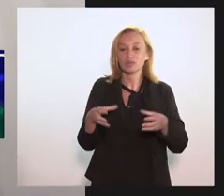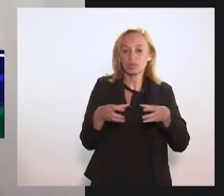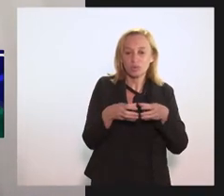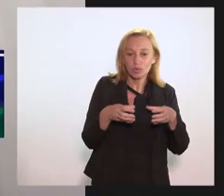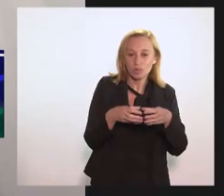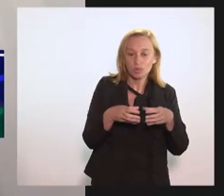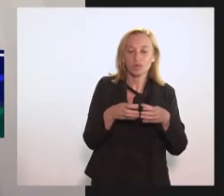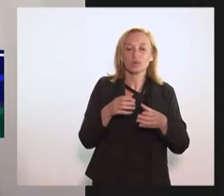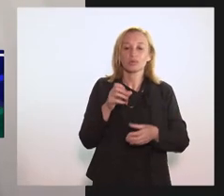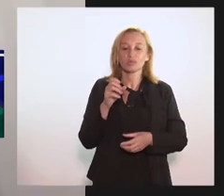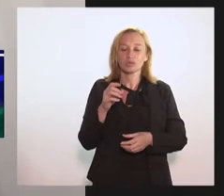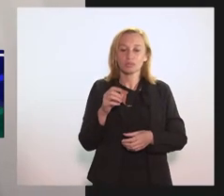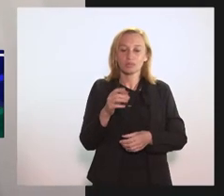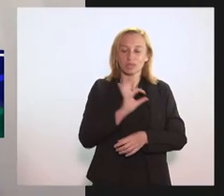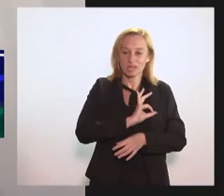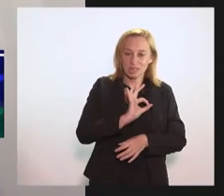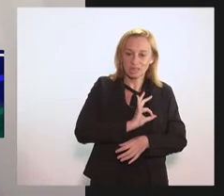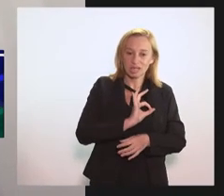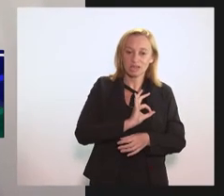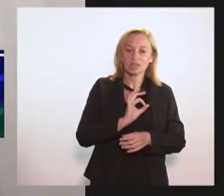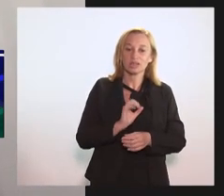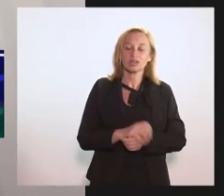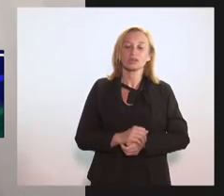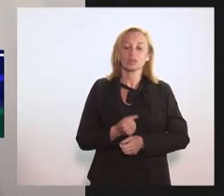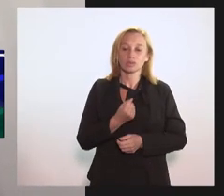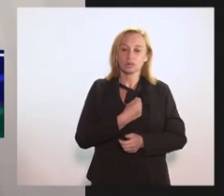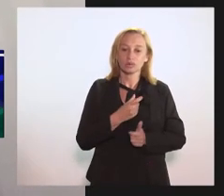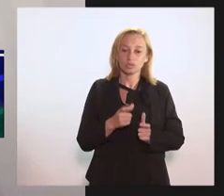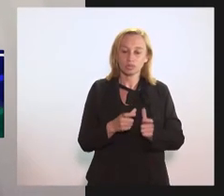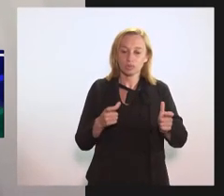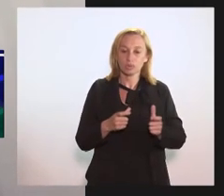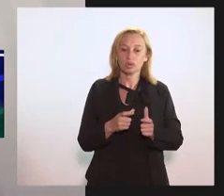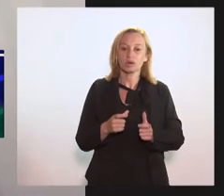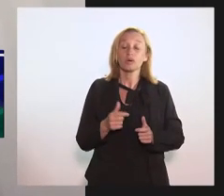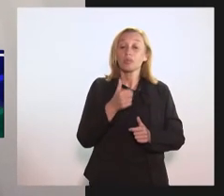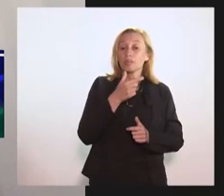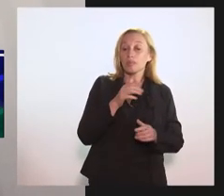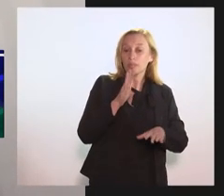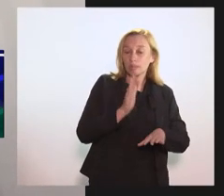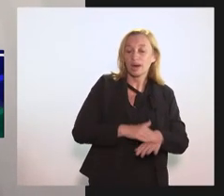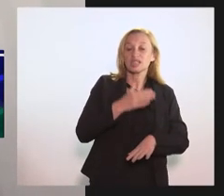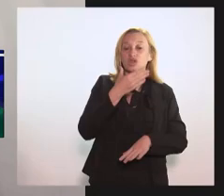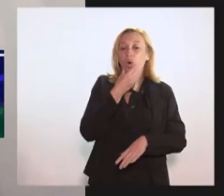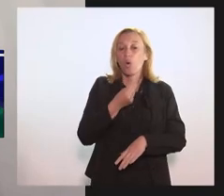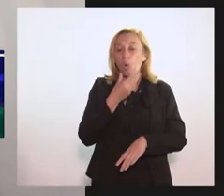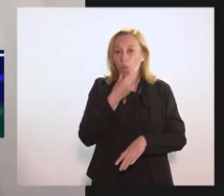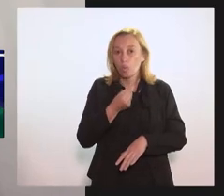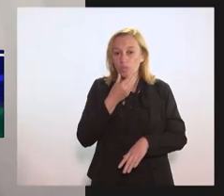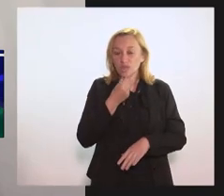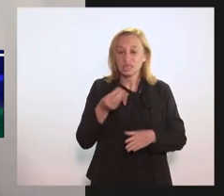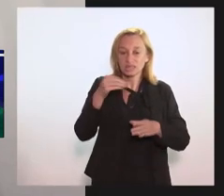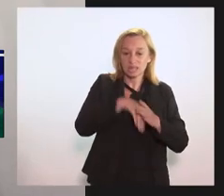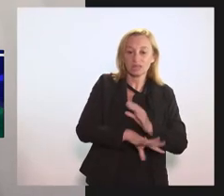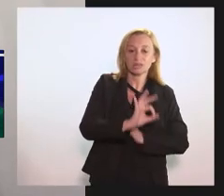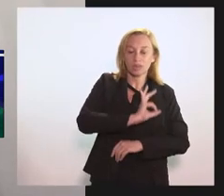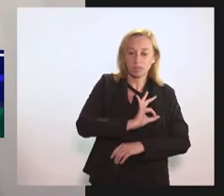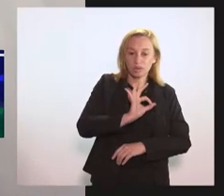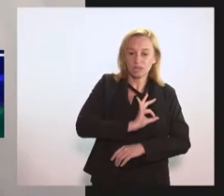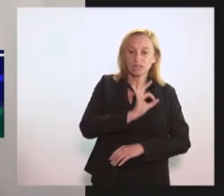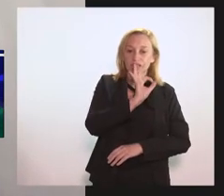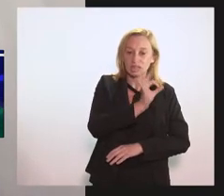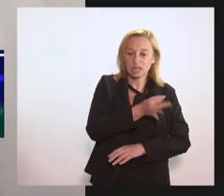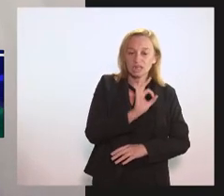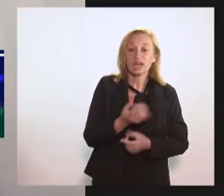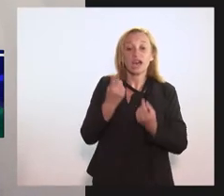corporação, ela é, em sua grande maioria, composta por homens. Então, elas, de fato, fazem